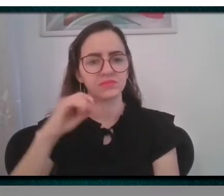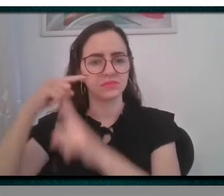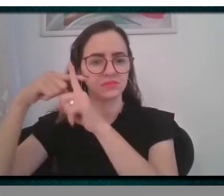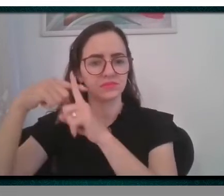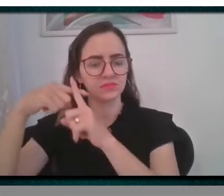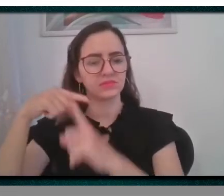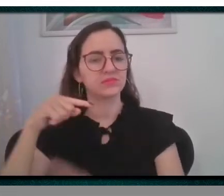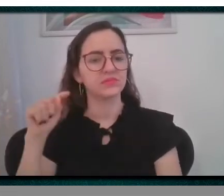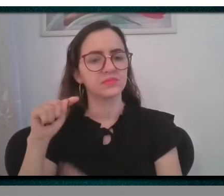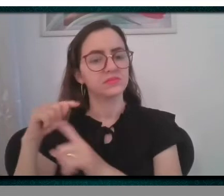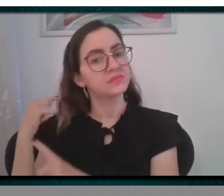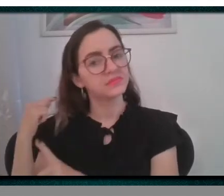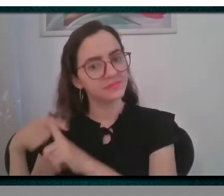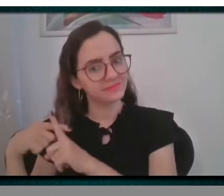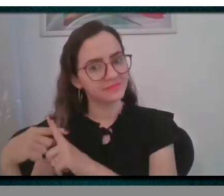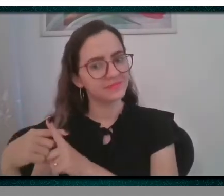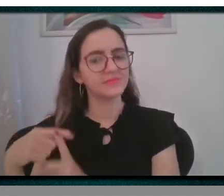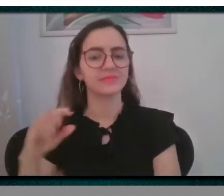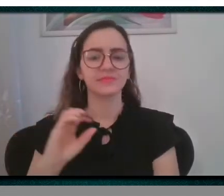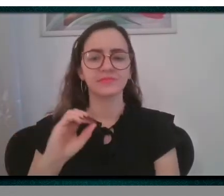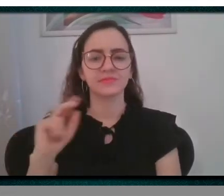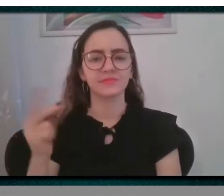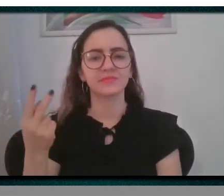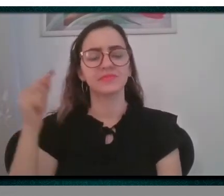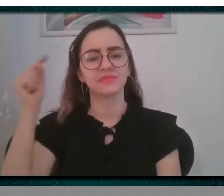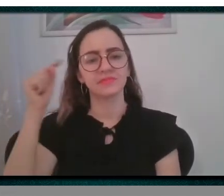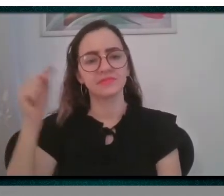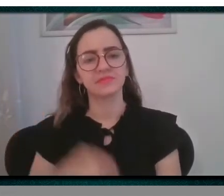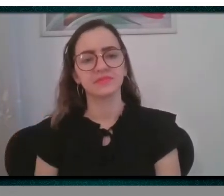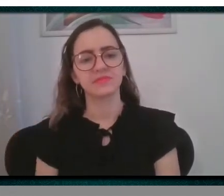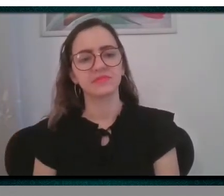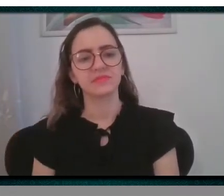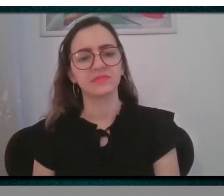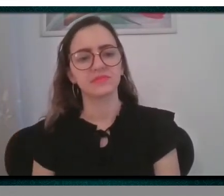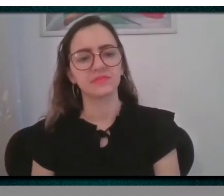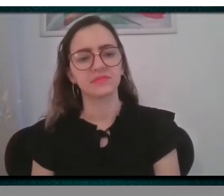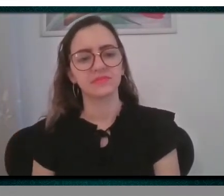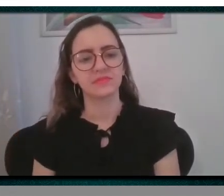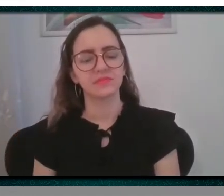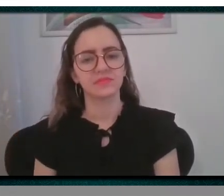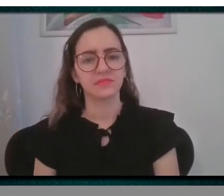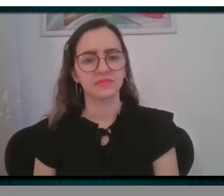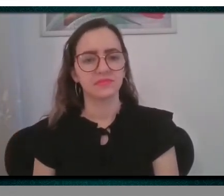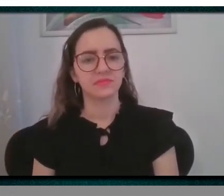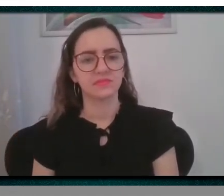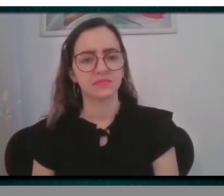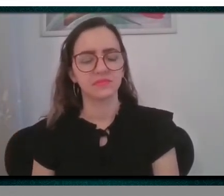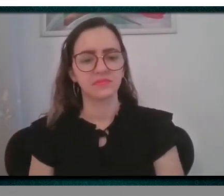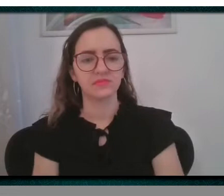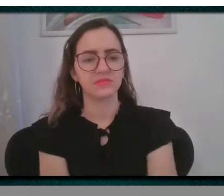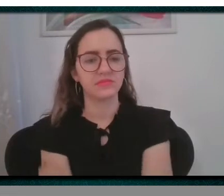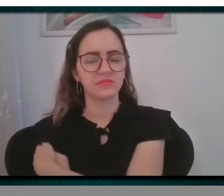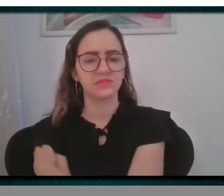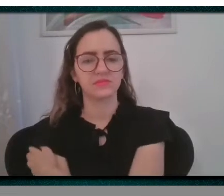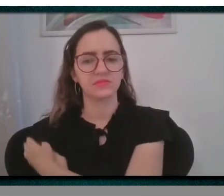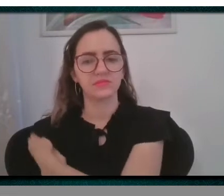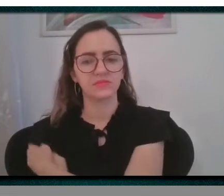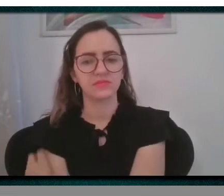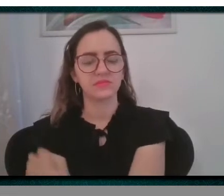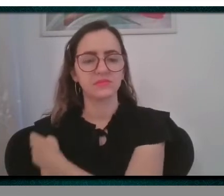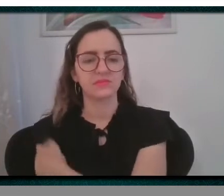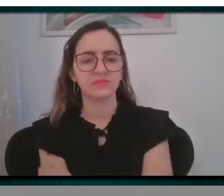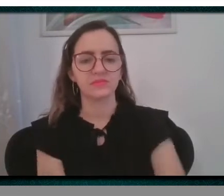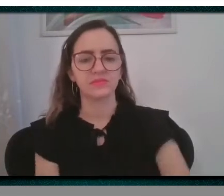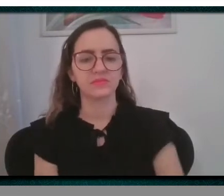OH-. Então, essa de cá é a fórmula de ionização da água. Vocês vão vê-la sempre representada desse jeito.